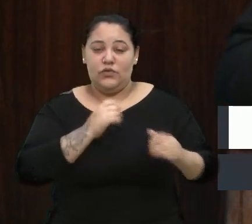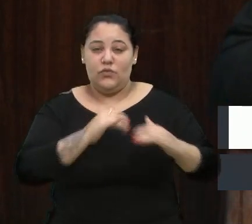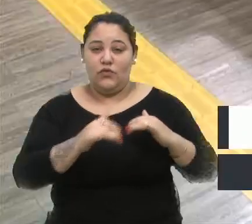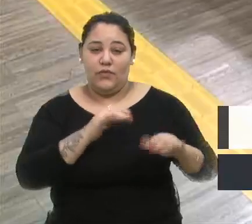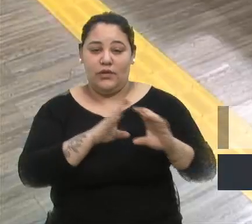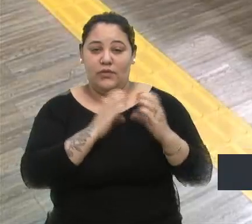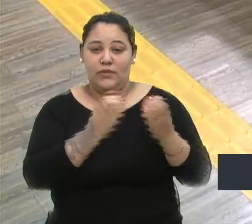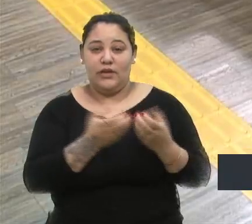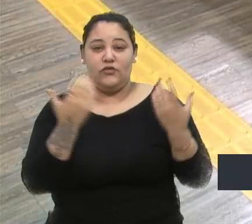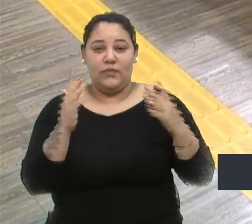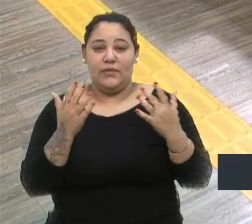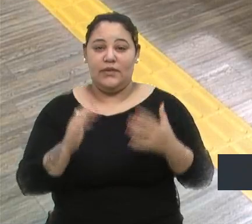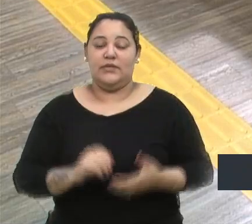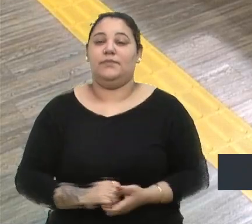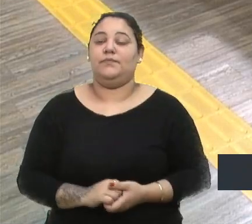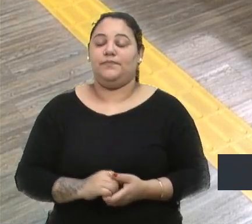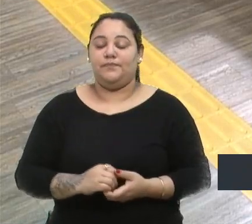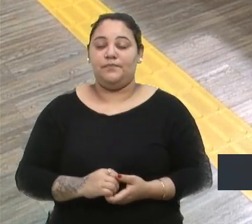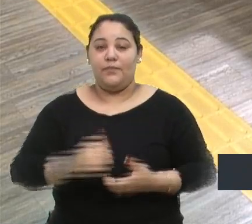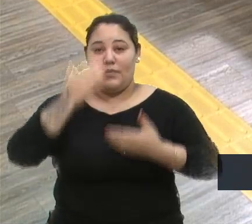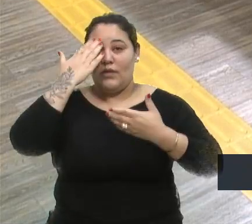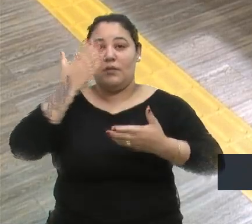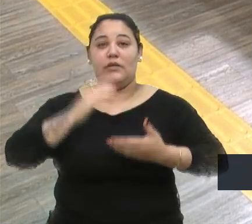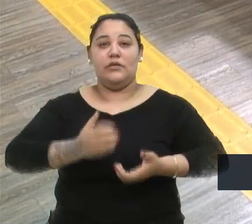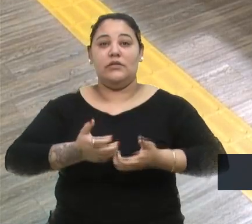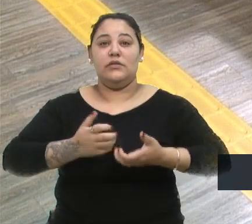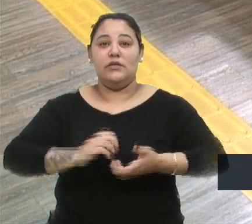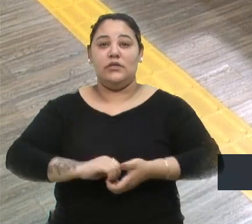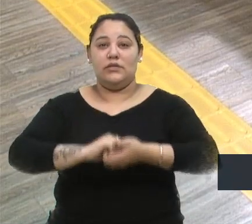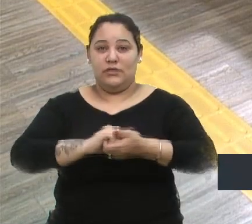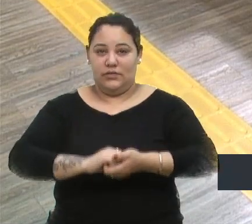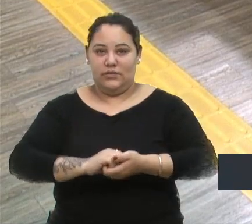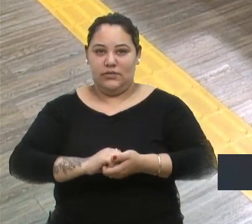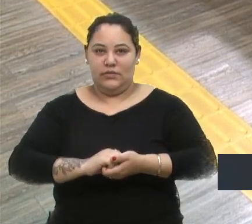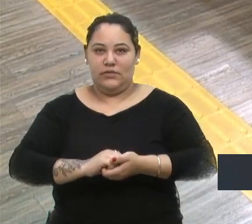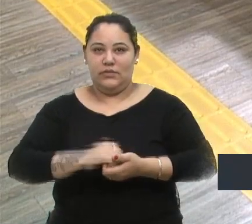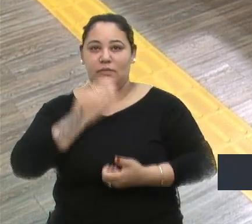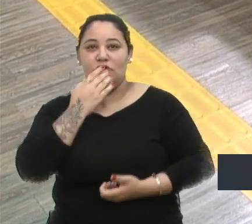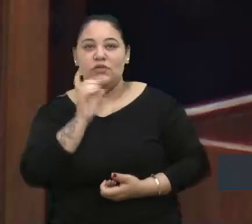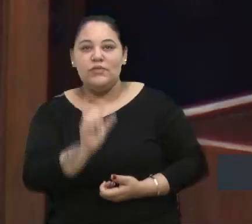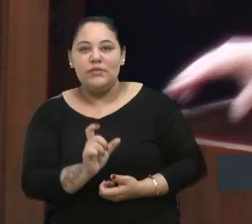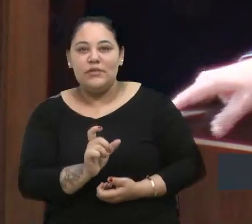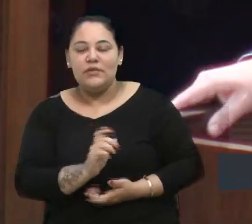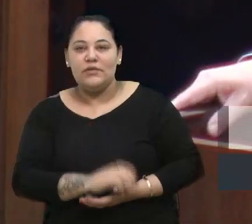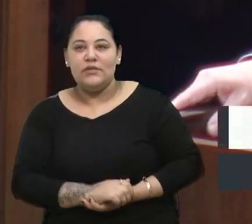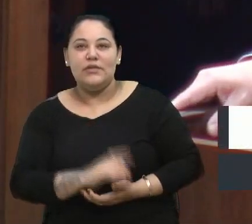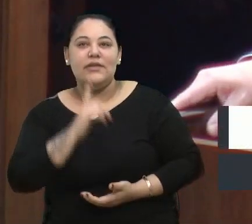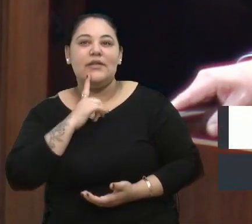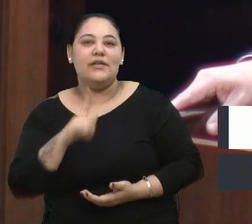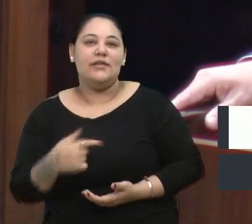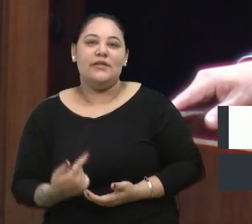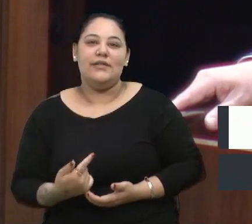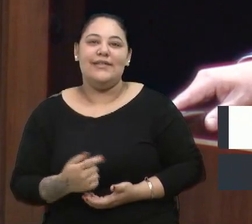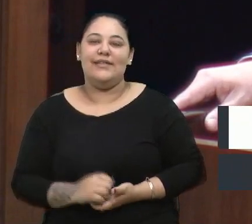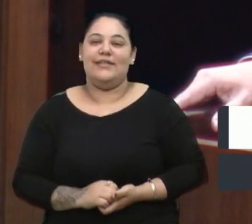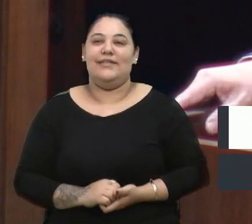Parabéns. Obrigado. Eu queria saudar aqui todos os presidentes Vereador, de bairro. eu também peço uma parte para o senhor. Uma parte, vereadora, bem